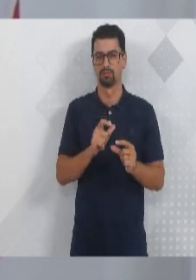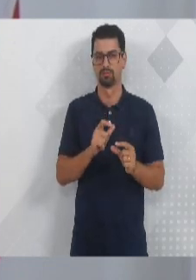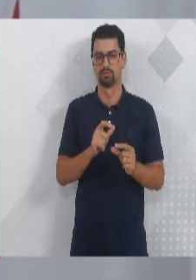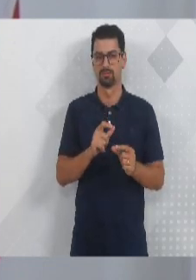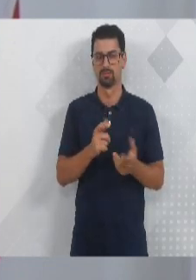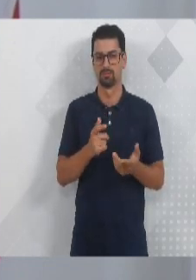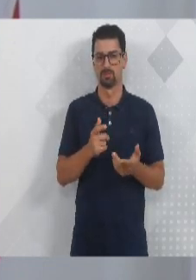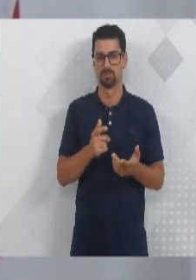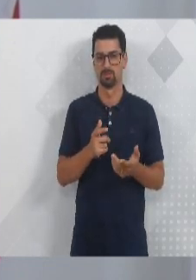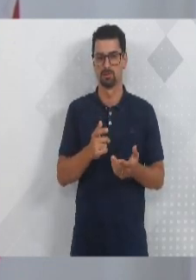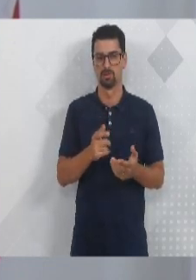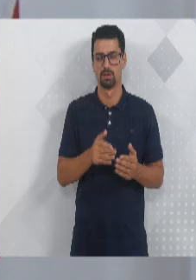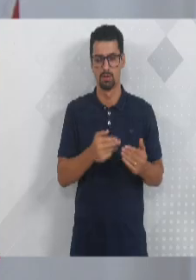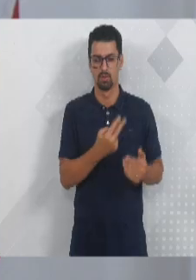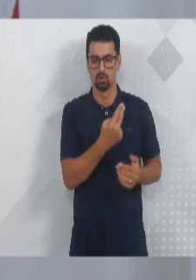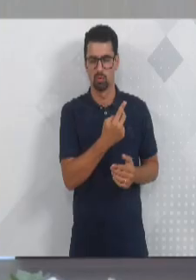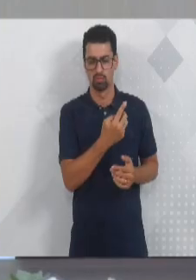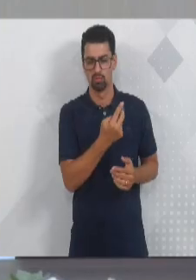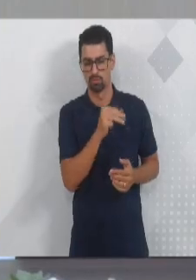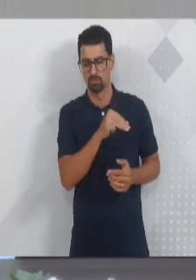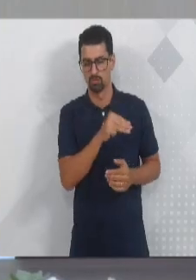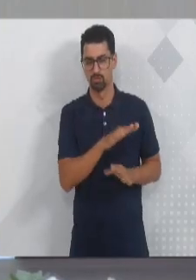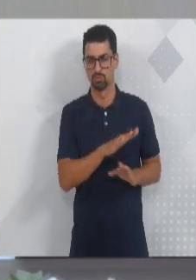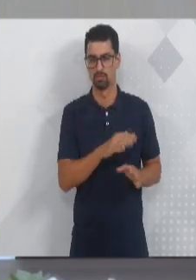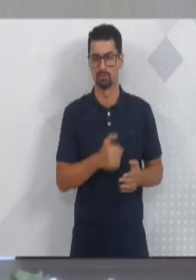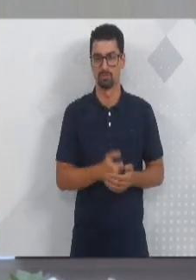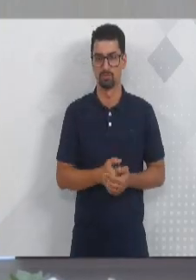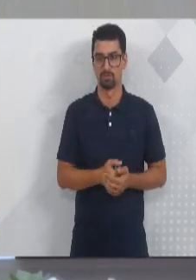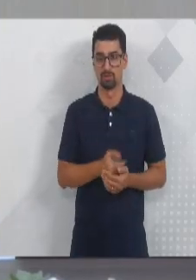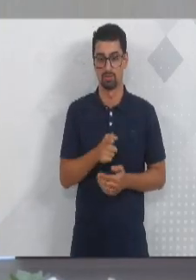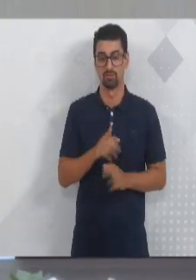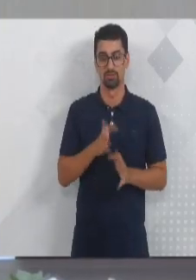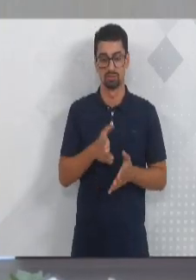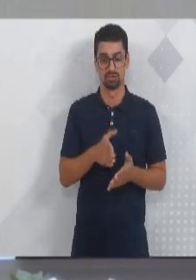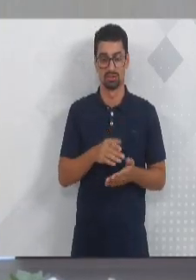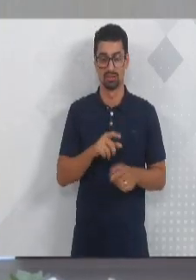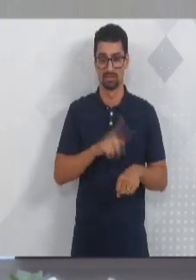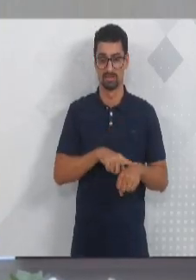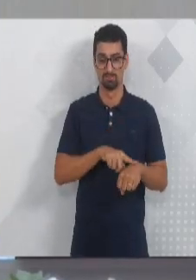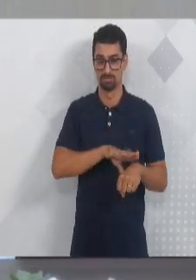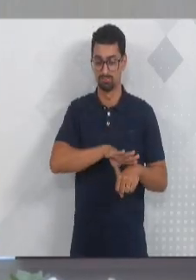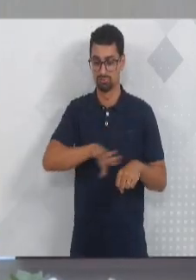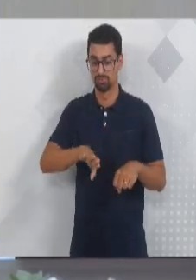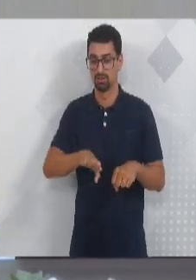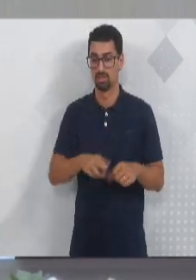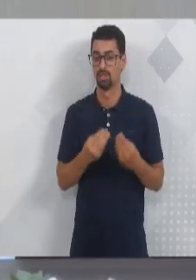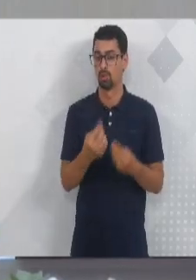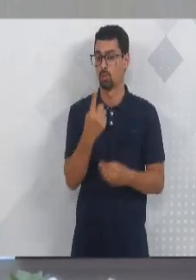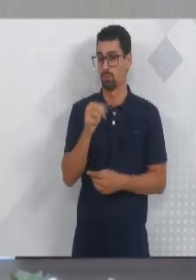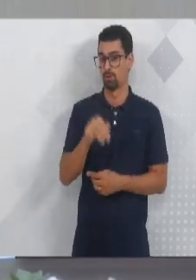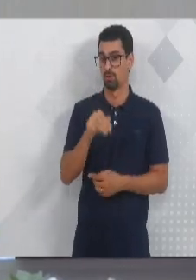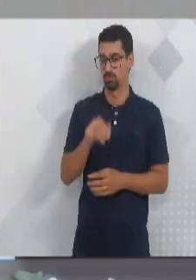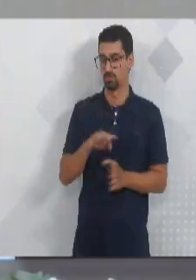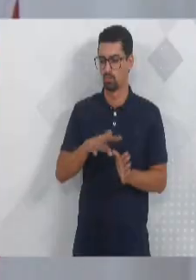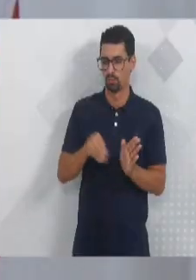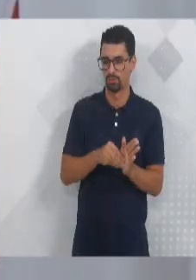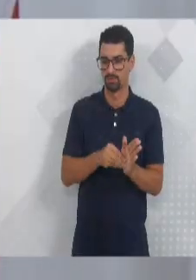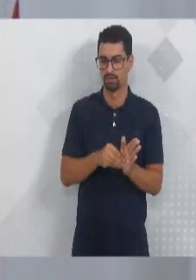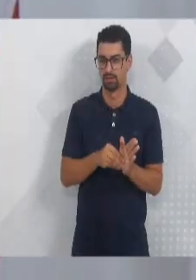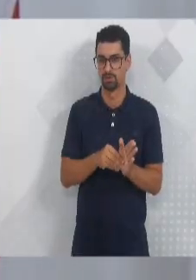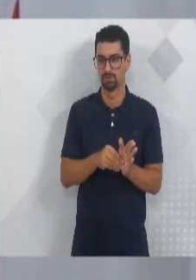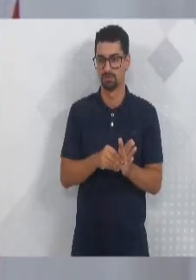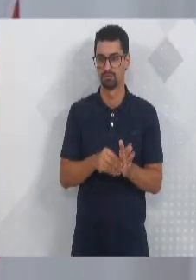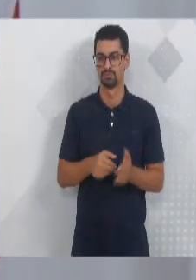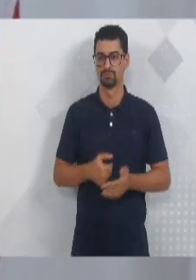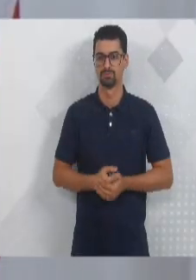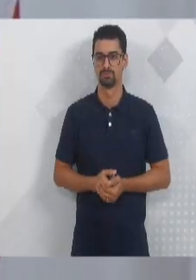mais uns minutos dois O senhor já passou longe aqui mas eu vou lhe conceder mais um minuto para poder Então tá bom já passou longe